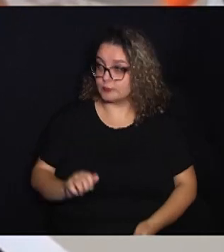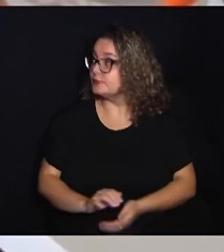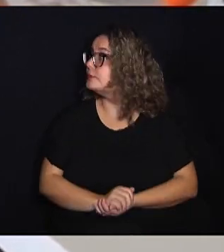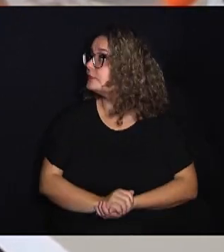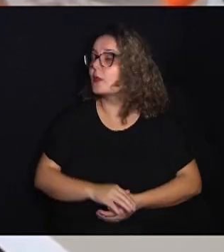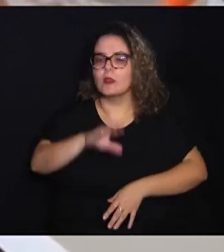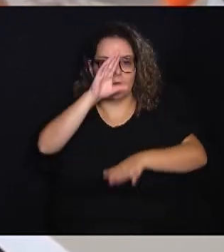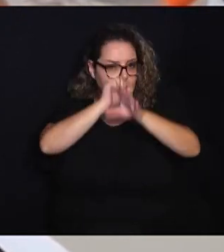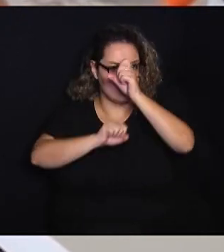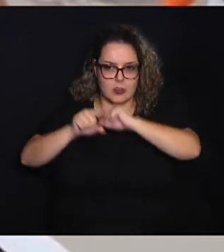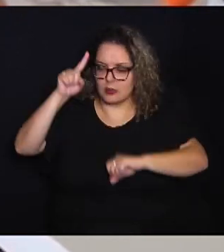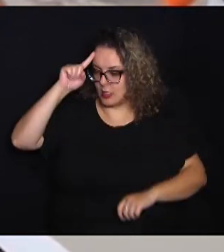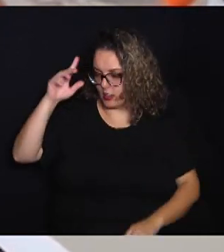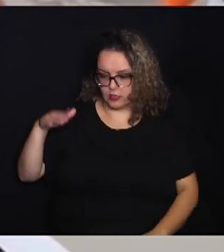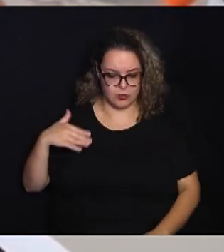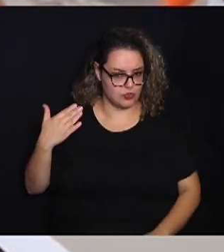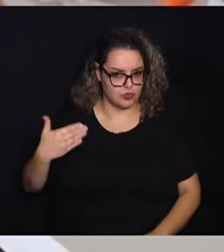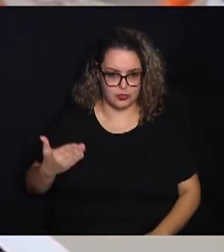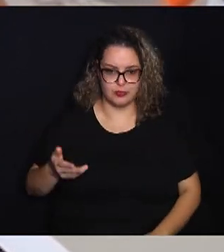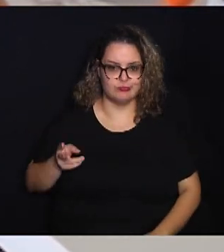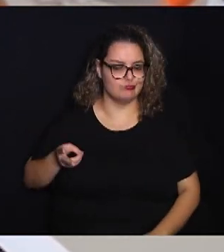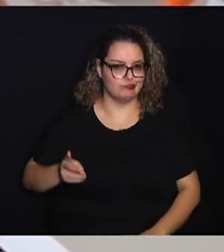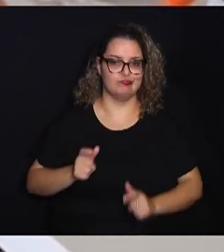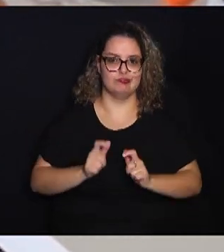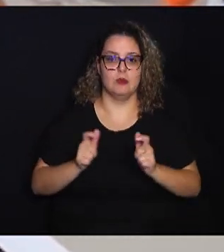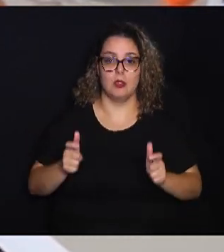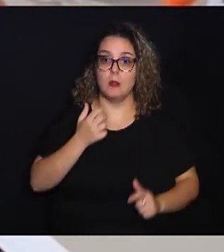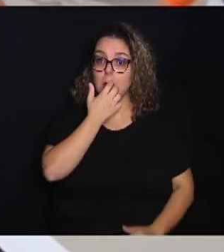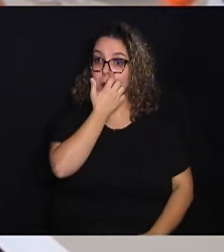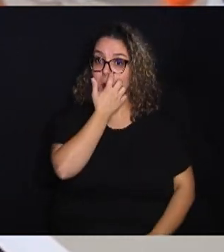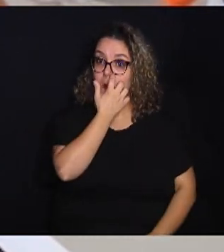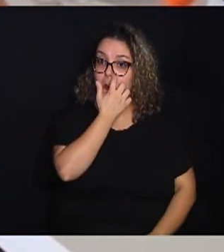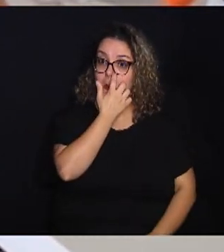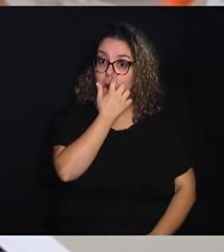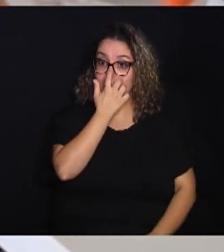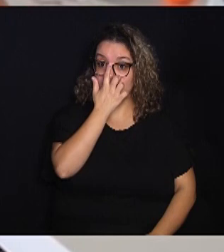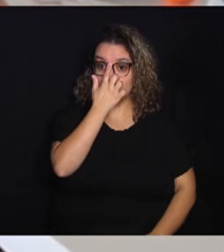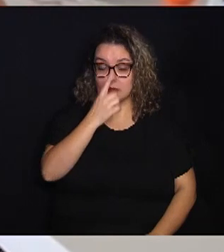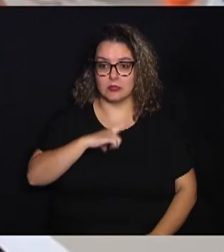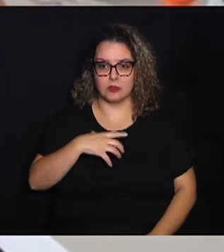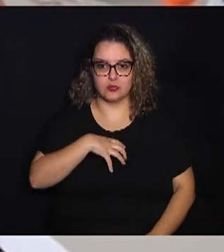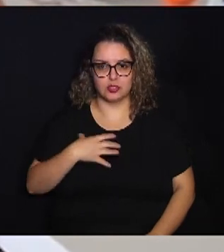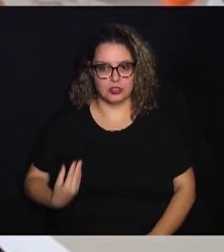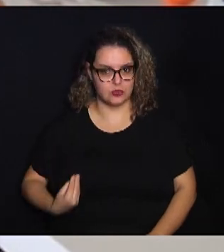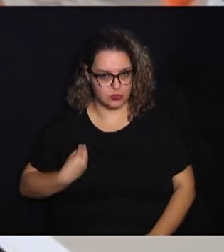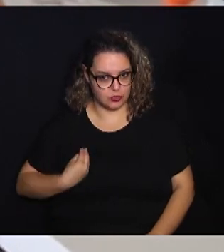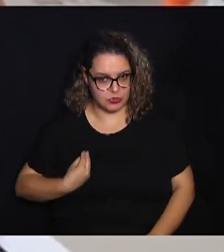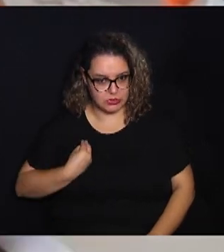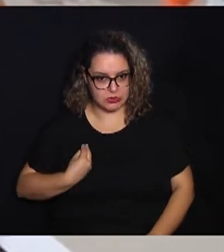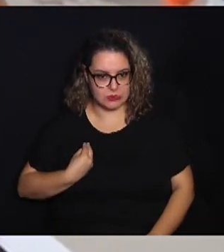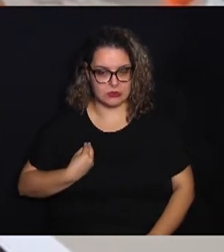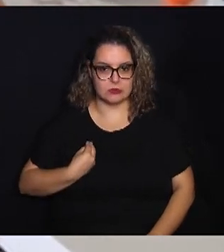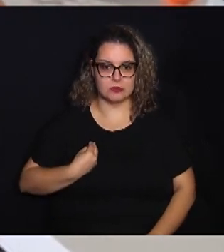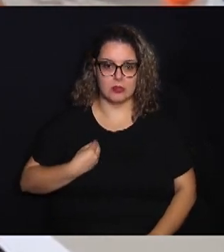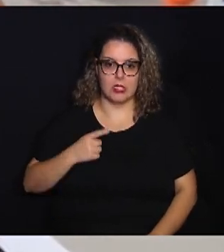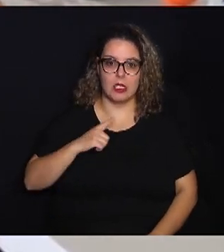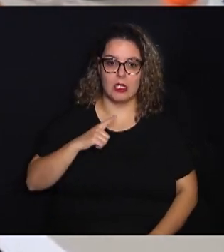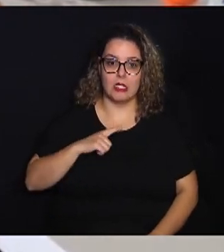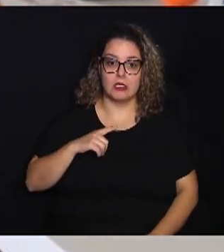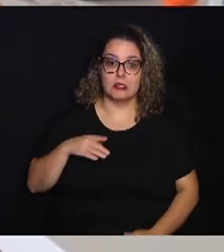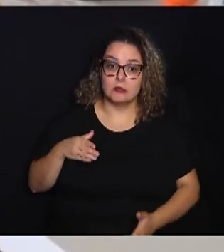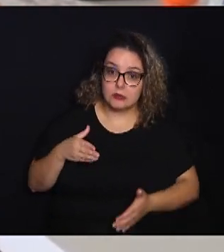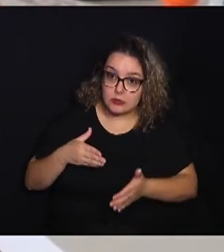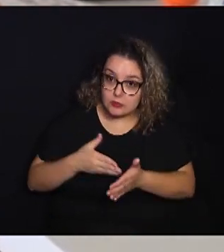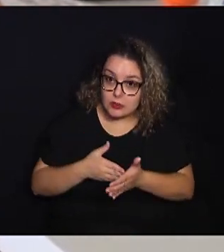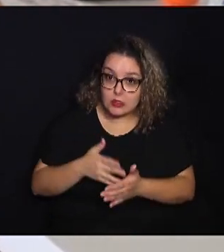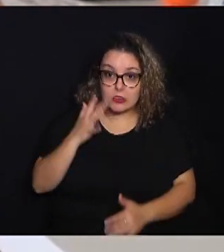diário. Porque você tem uma linha da sua vida. Aí você tem esse obstáculo e você